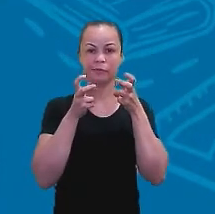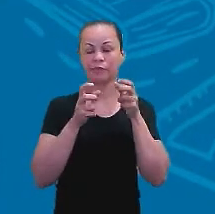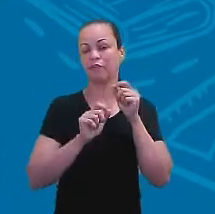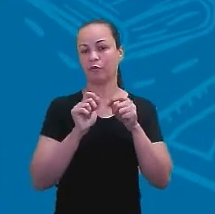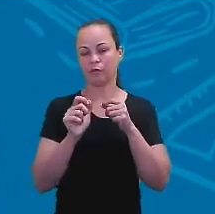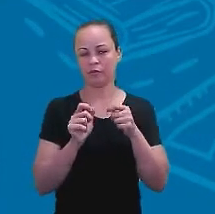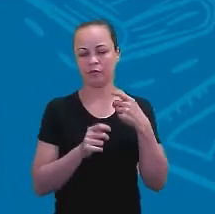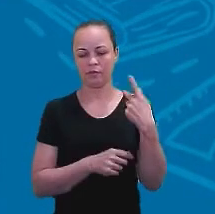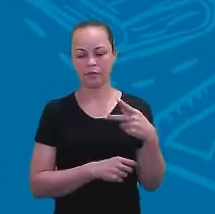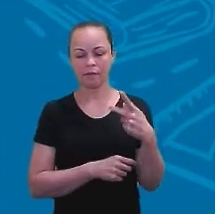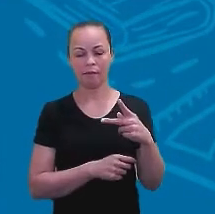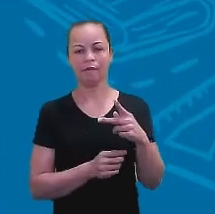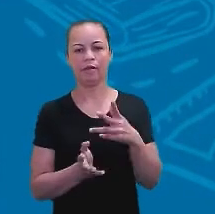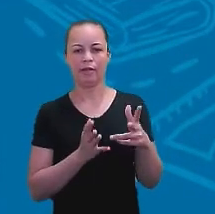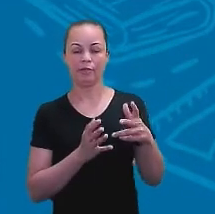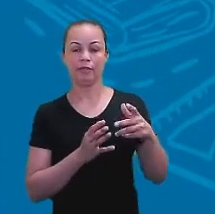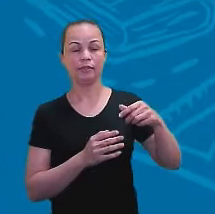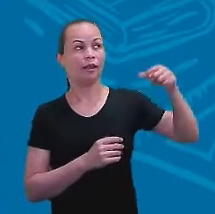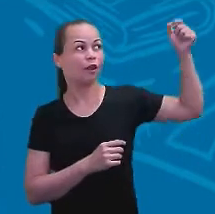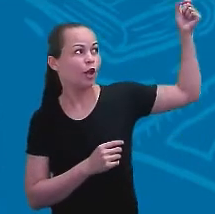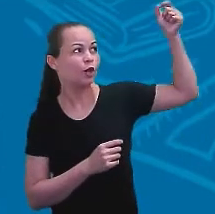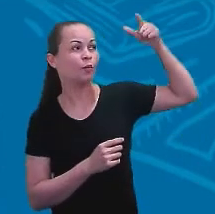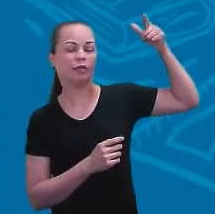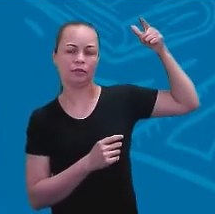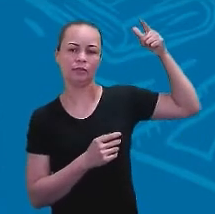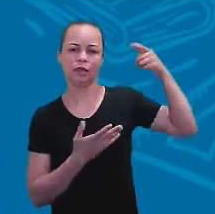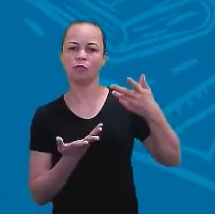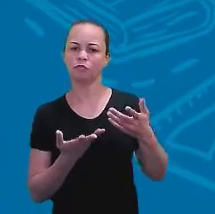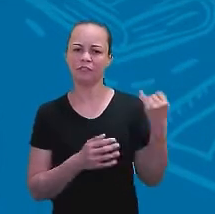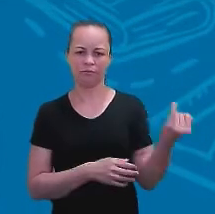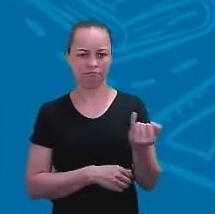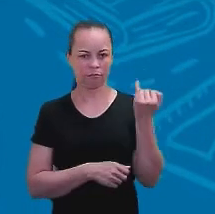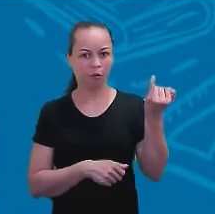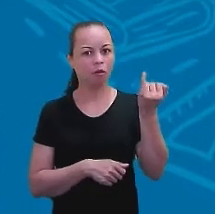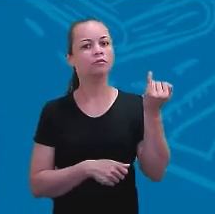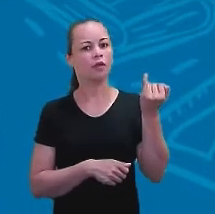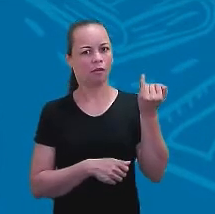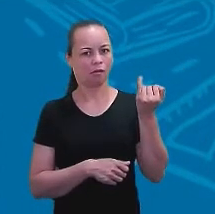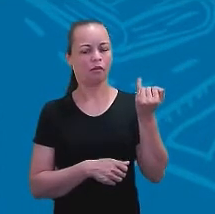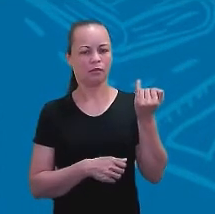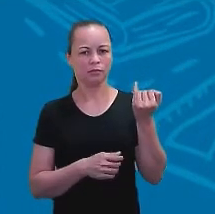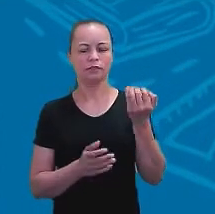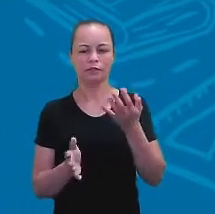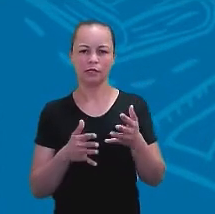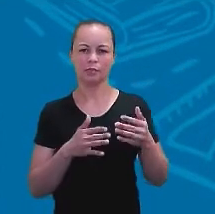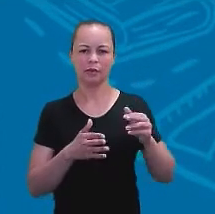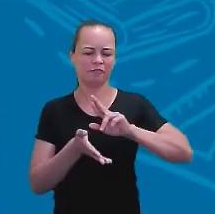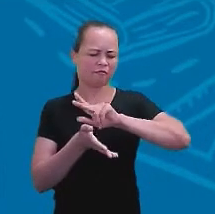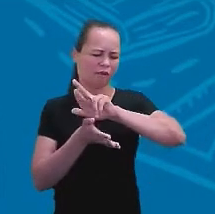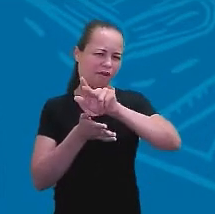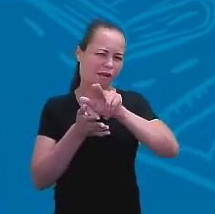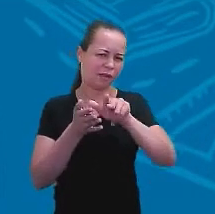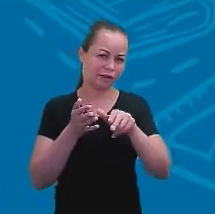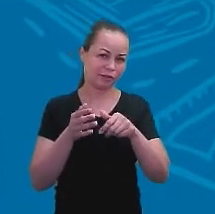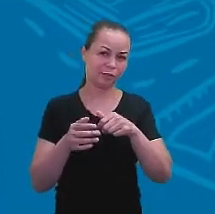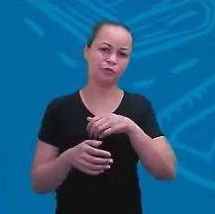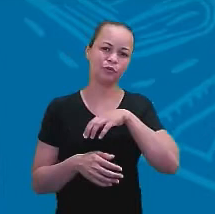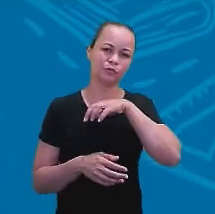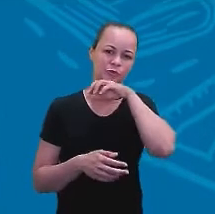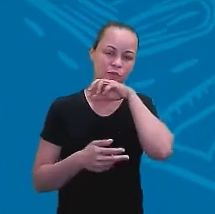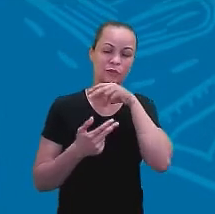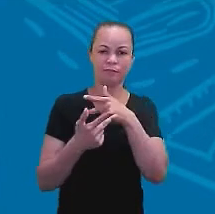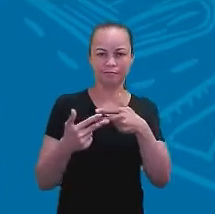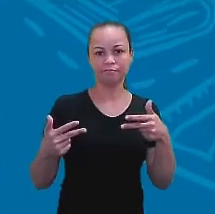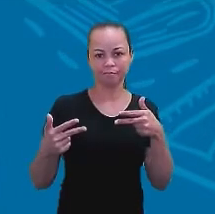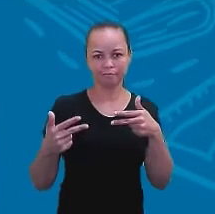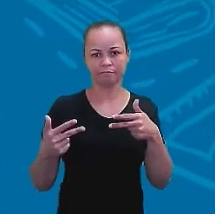essa iluminação, como eu tinha dito para vocês, ela vai ser fundamental para uma variedade de animais, tá